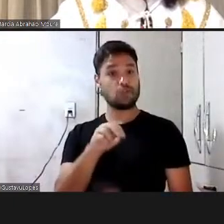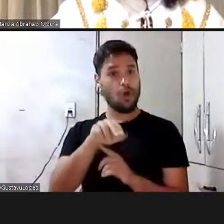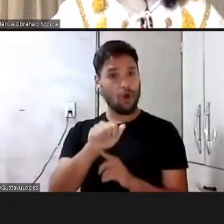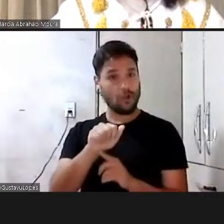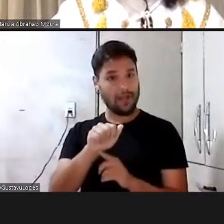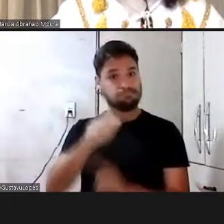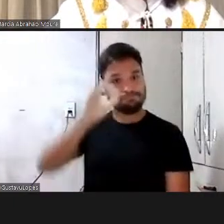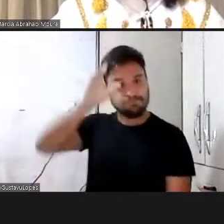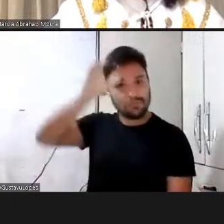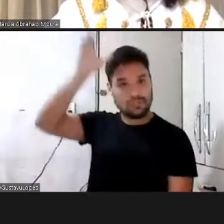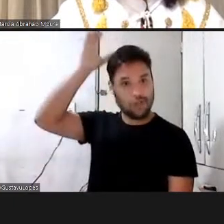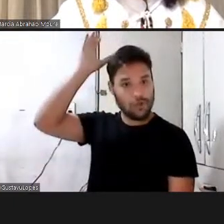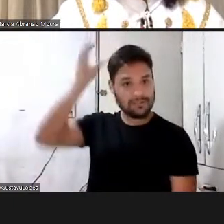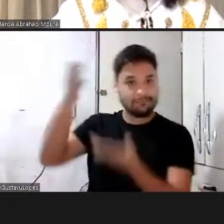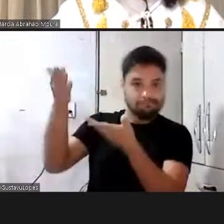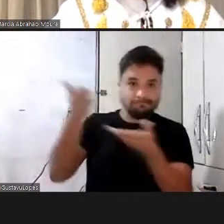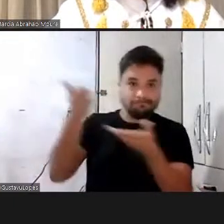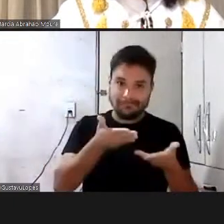Noah Chomsky.